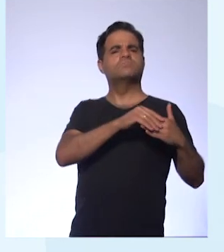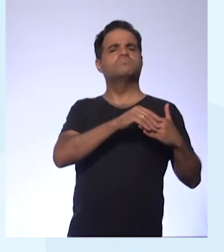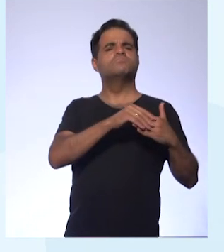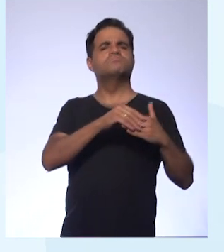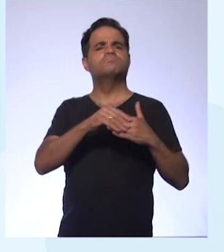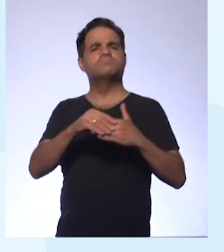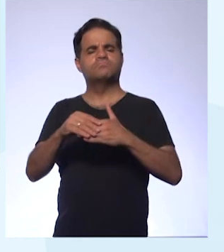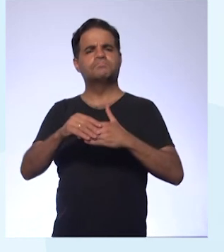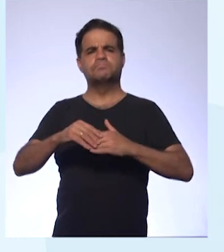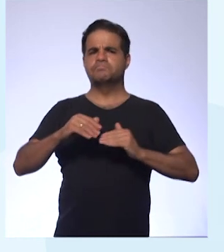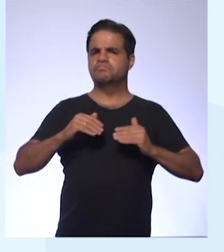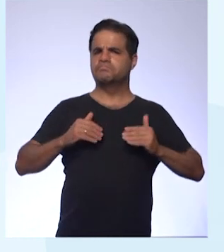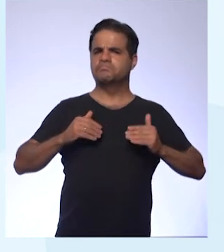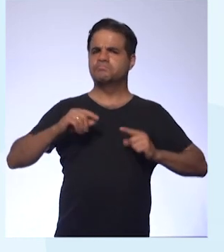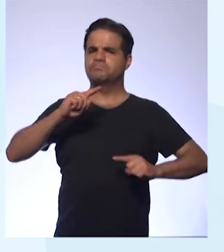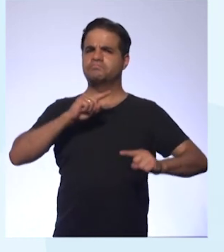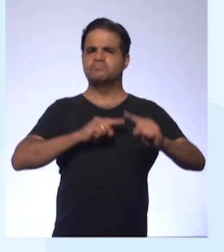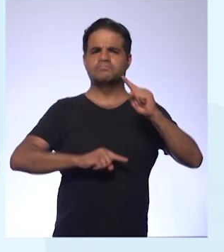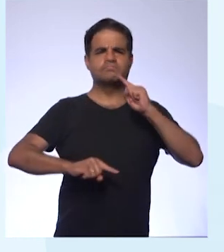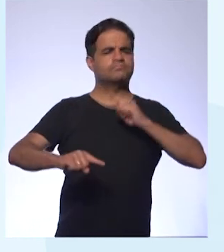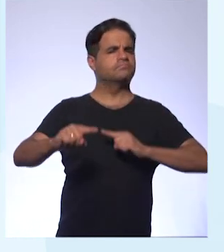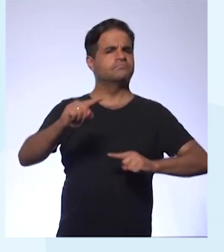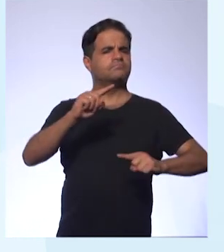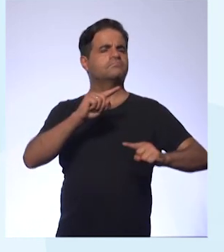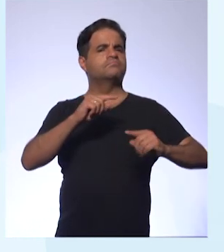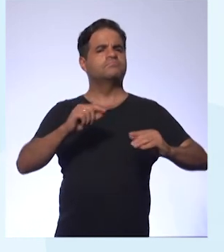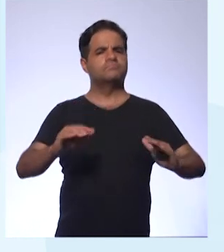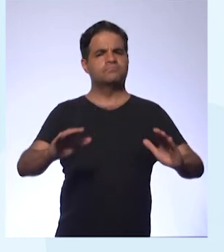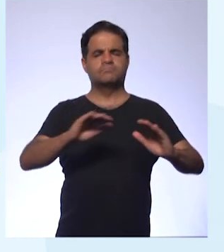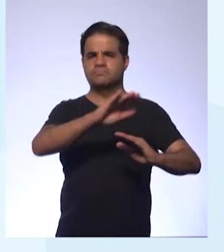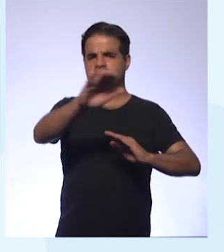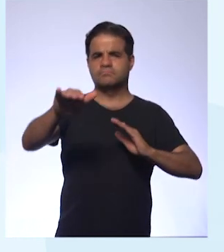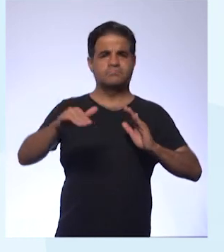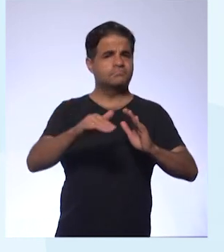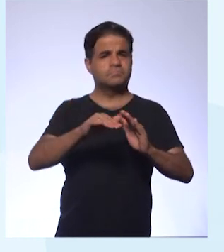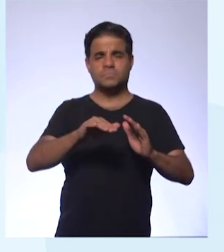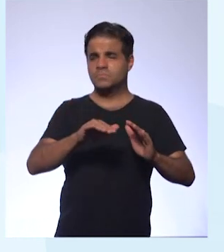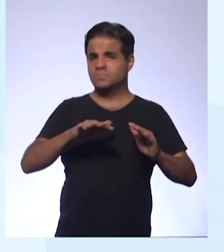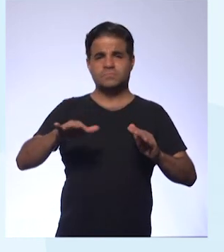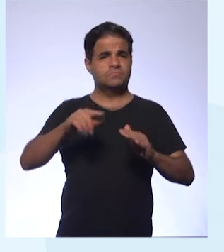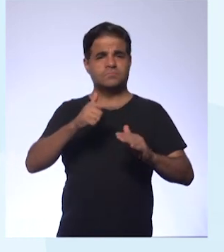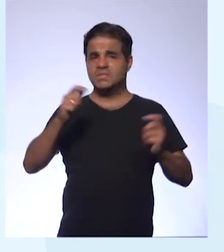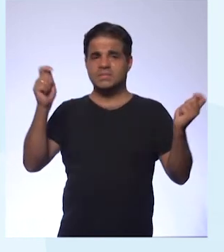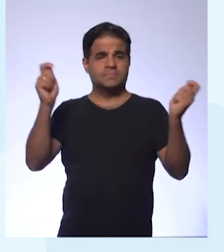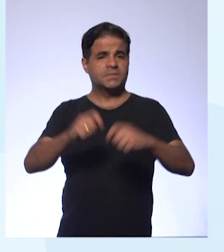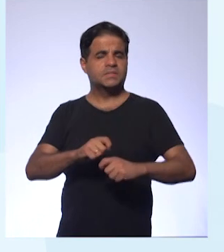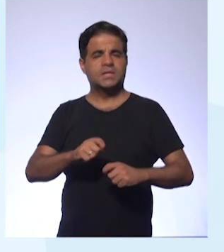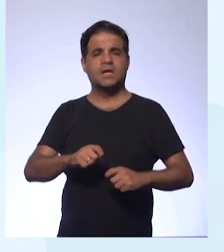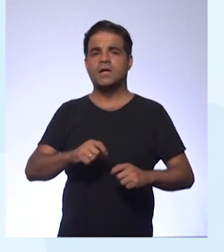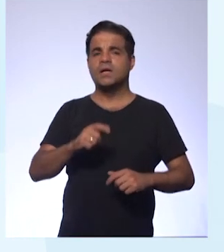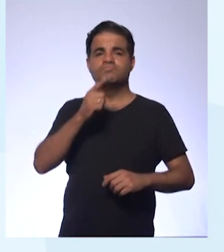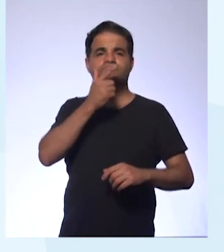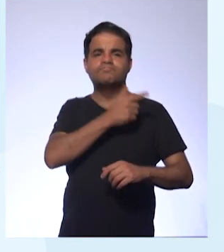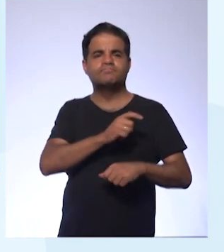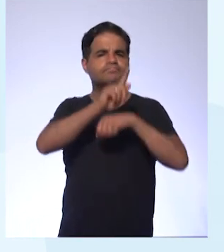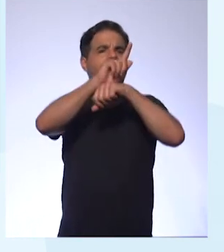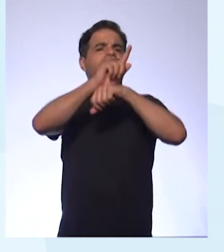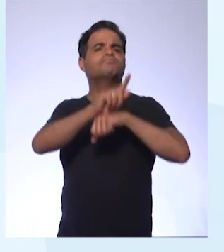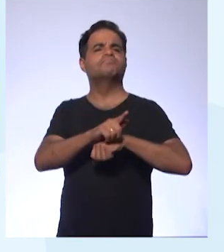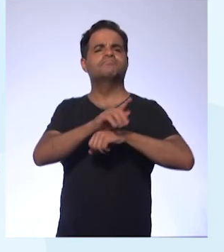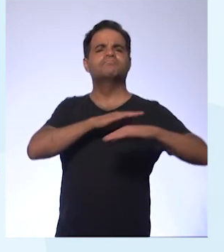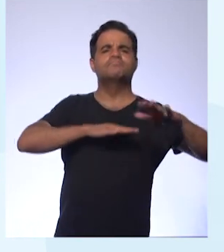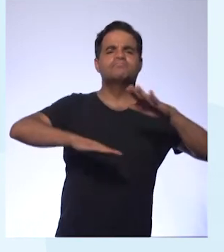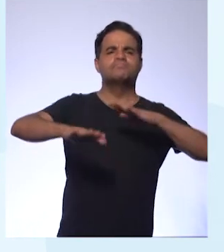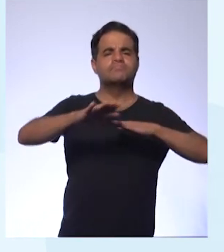conduzir o povo, conduzir os indivíduos, porque eles por si só não têm essa capacidade de autogestão. Olha aí